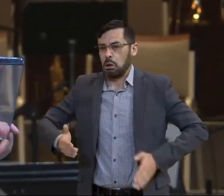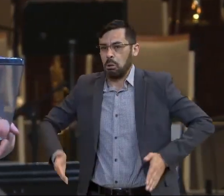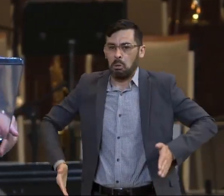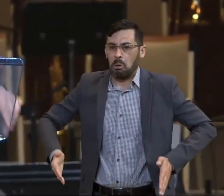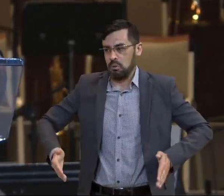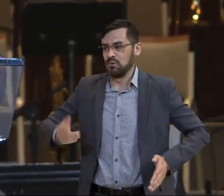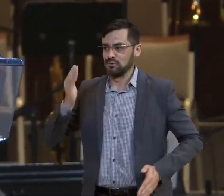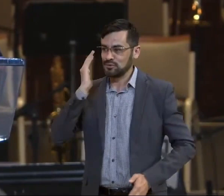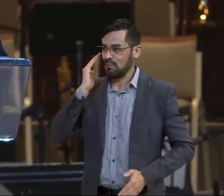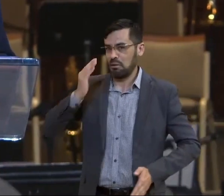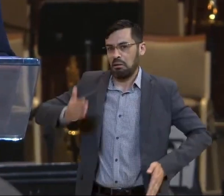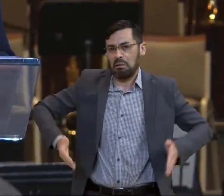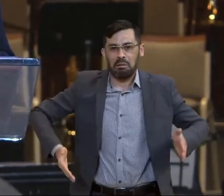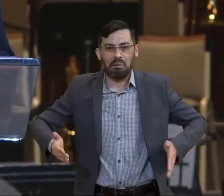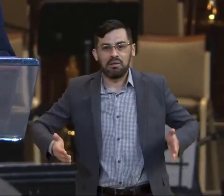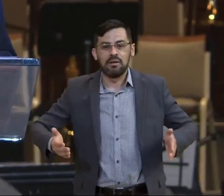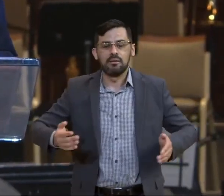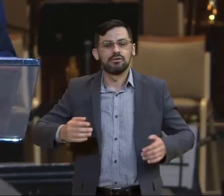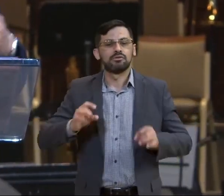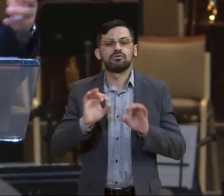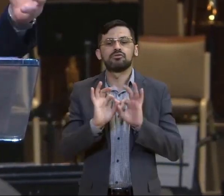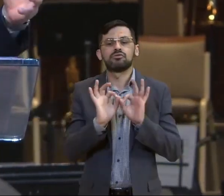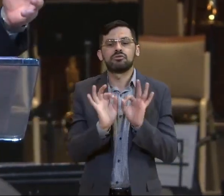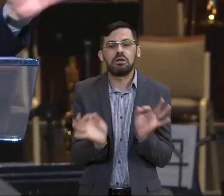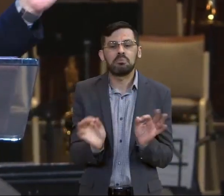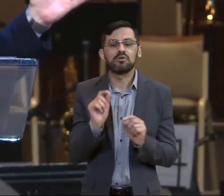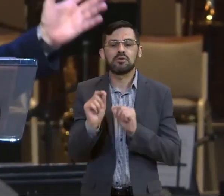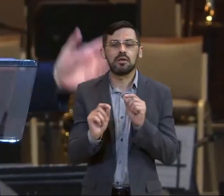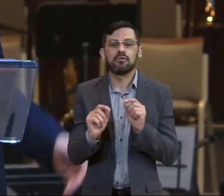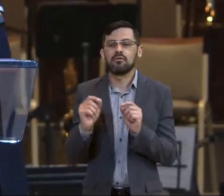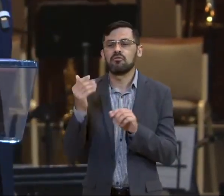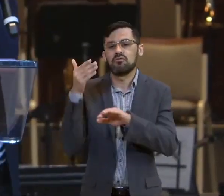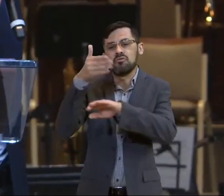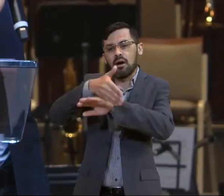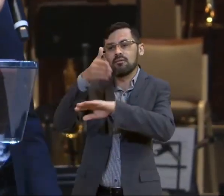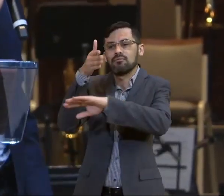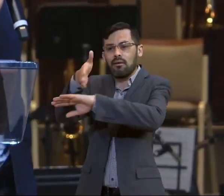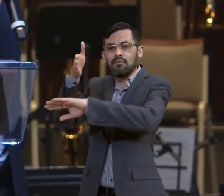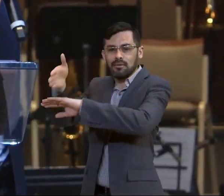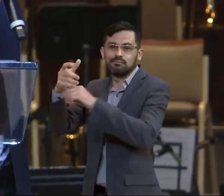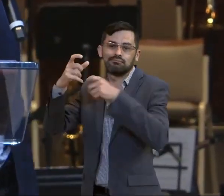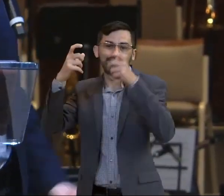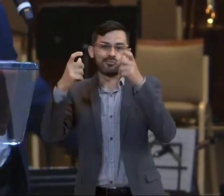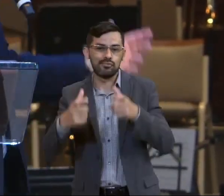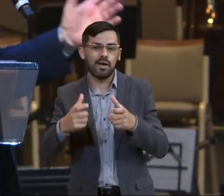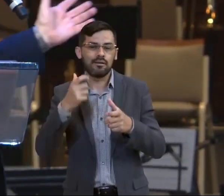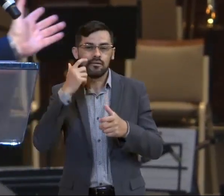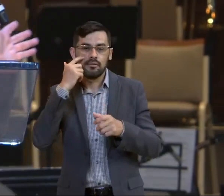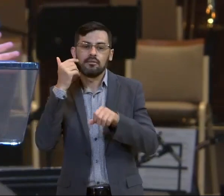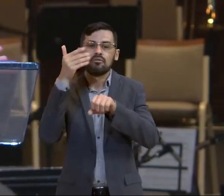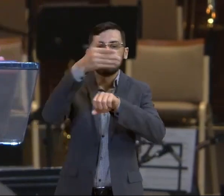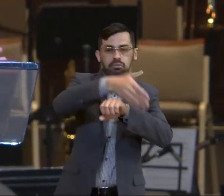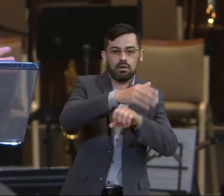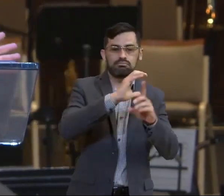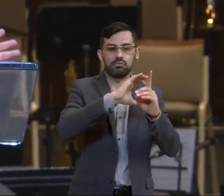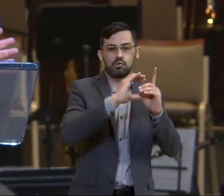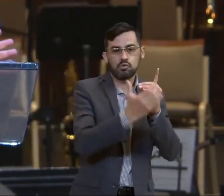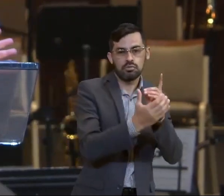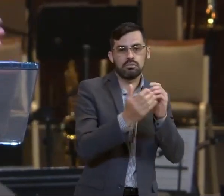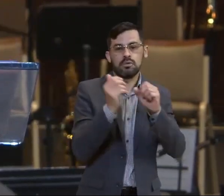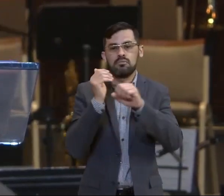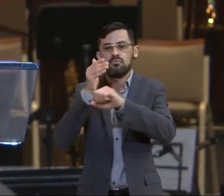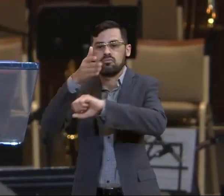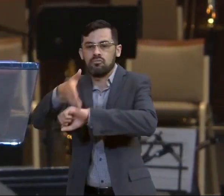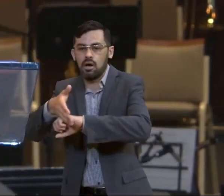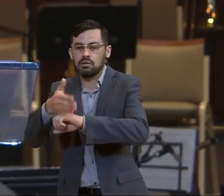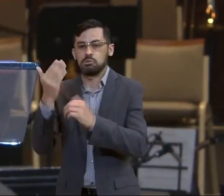onde a gente simplesmente participa de eventos, participa de um culto, participa